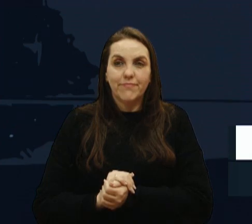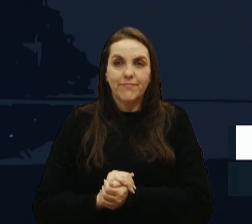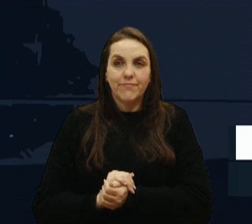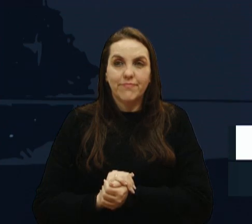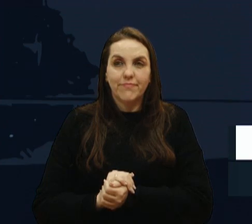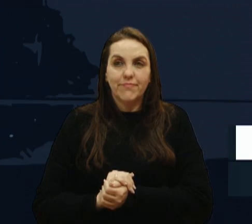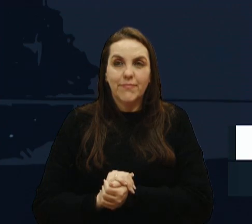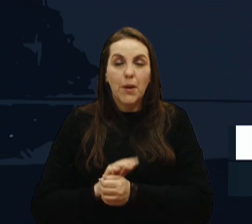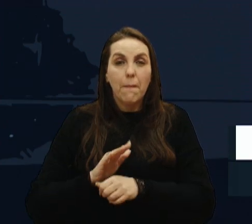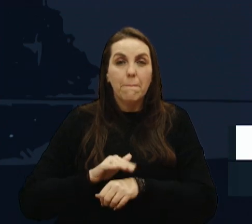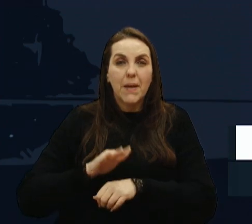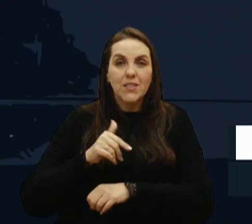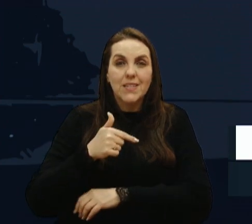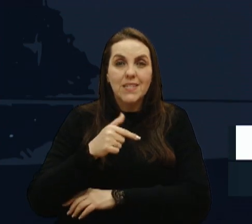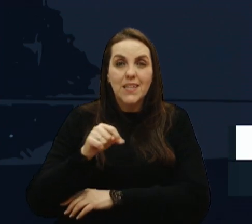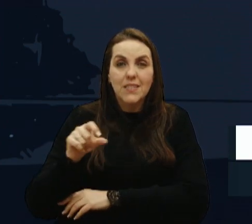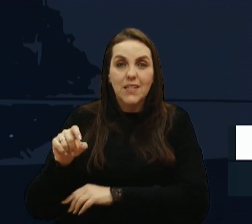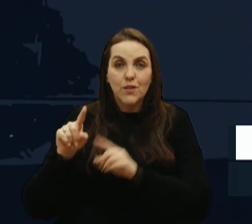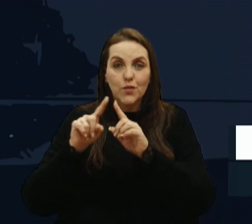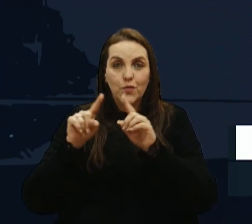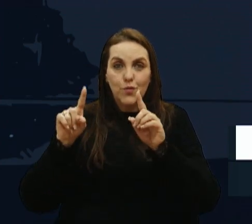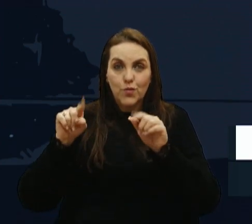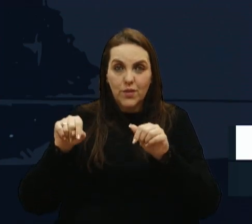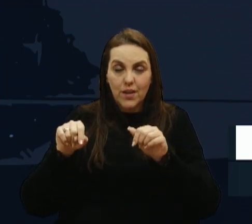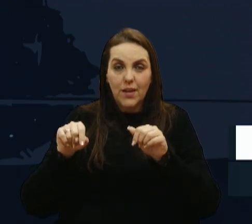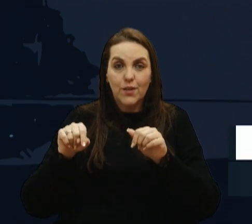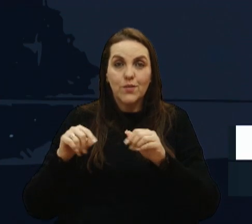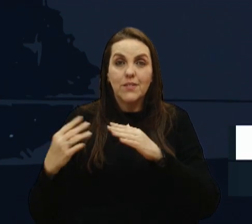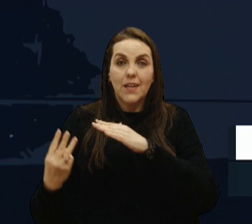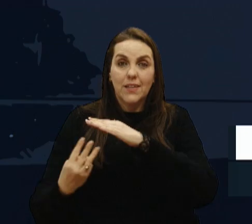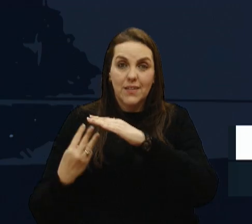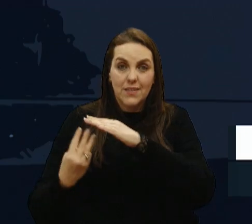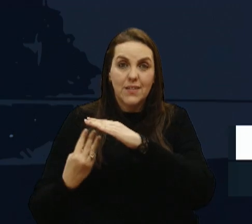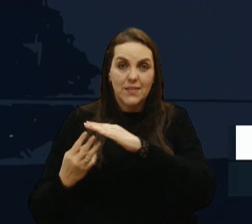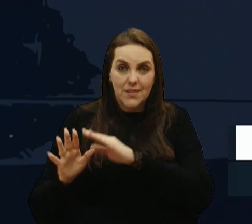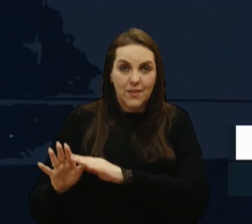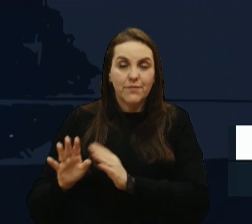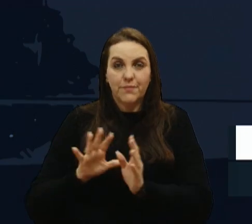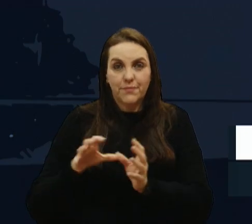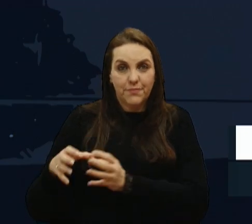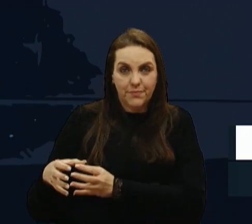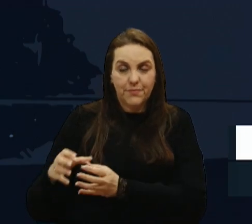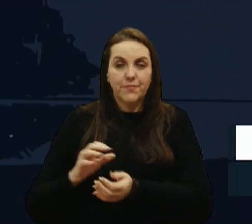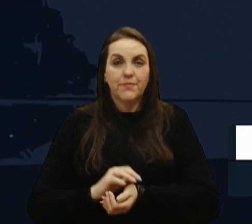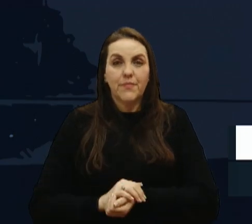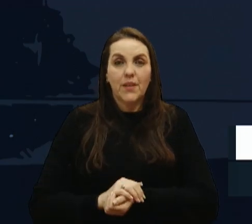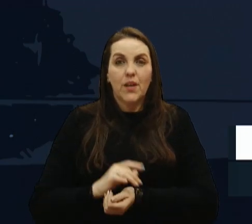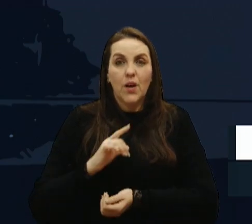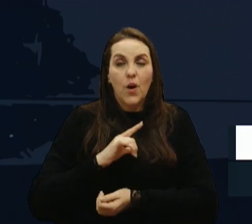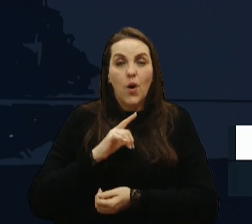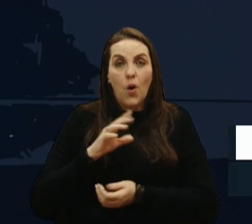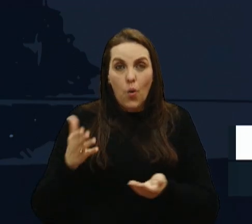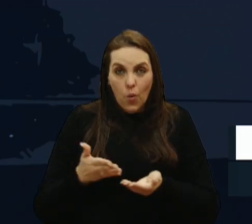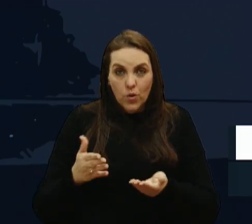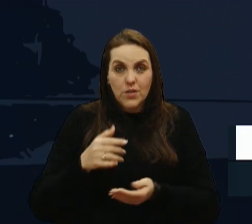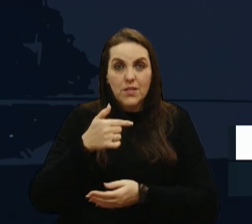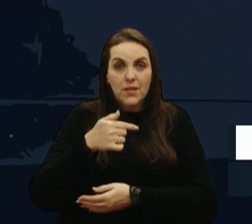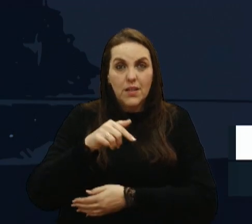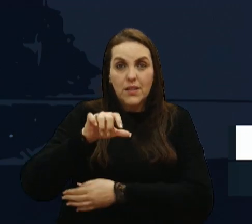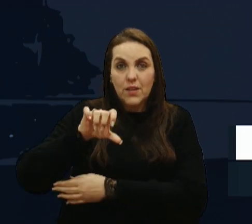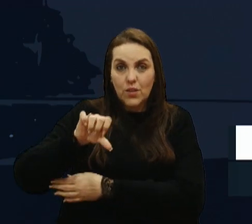de 700 trabalhadores, que são os trabalhadores do terceiro setor. Hoje nós temos 79